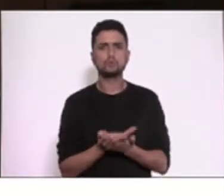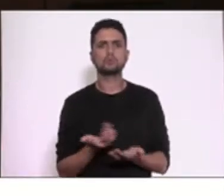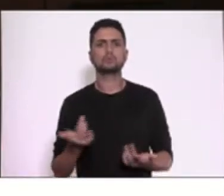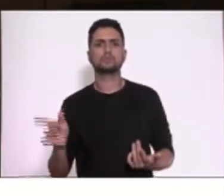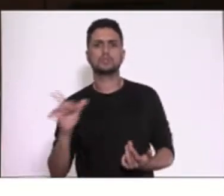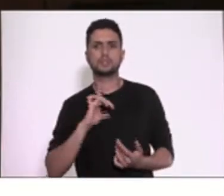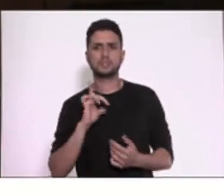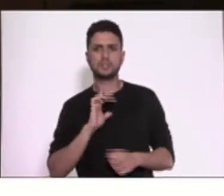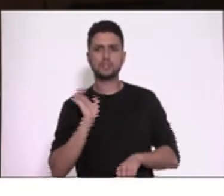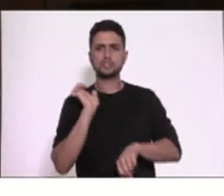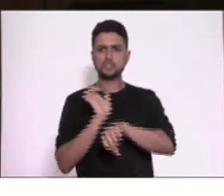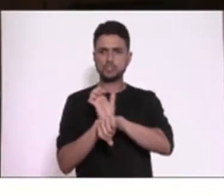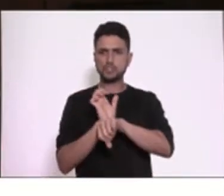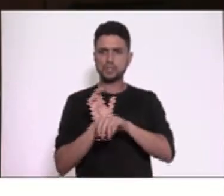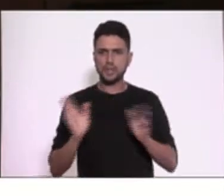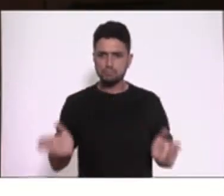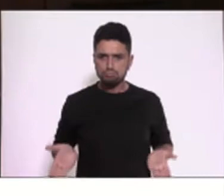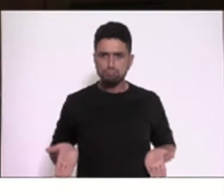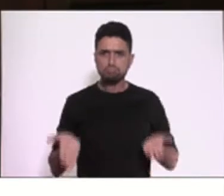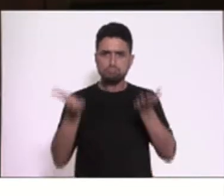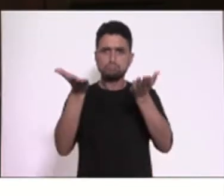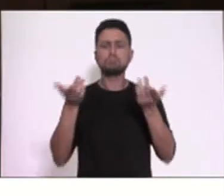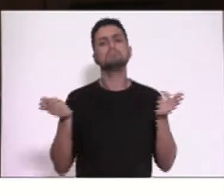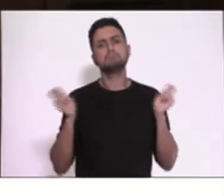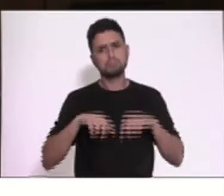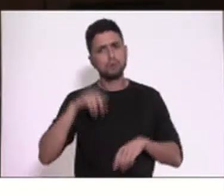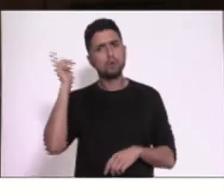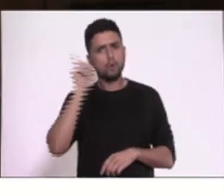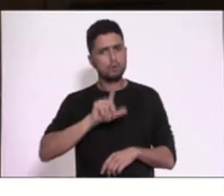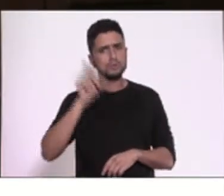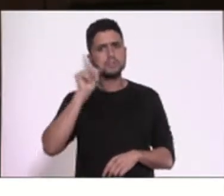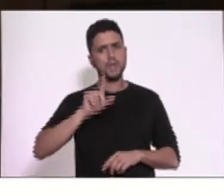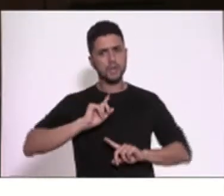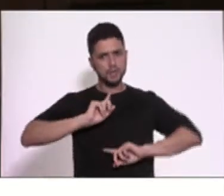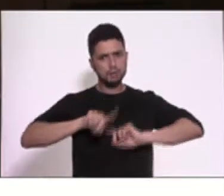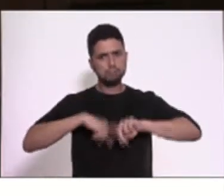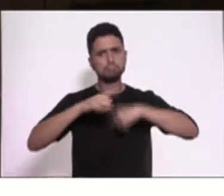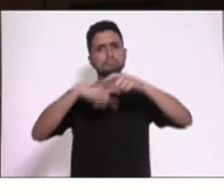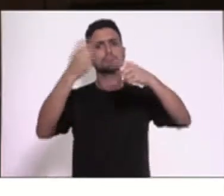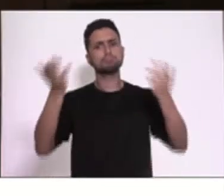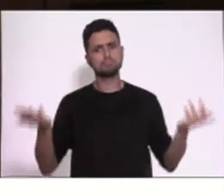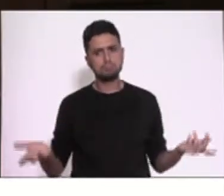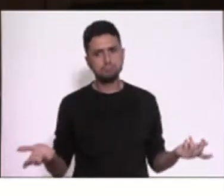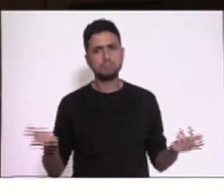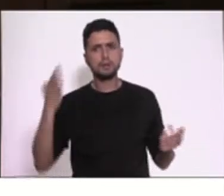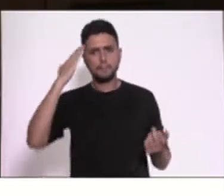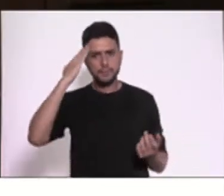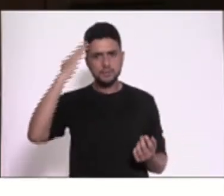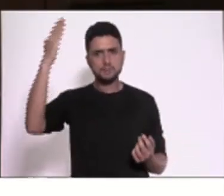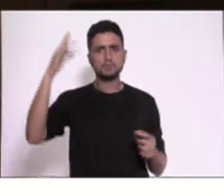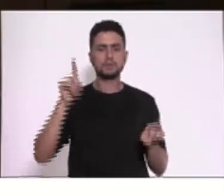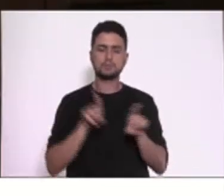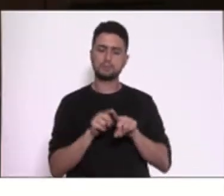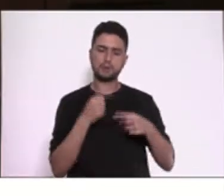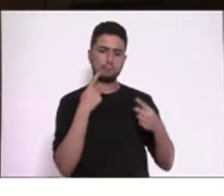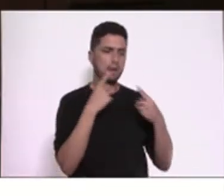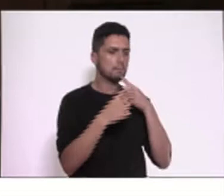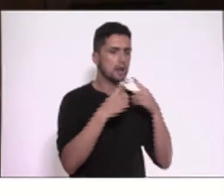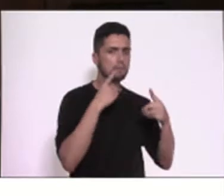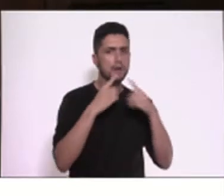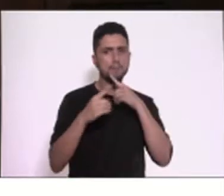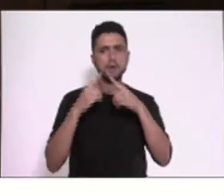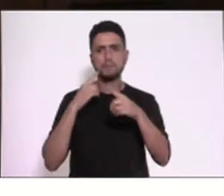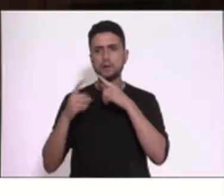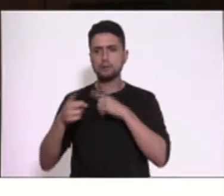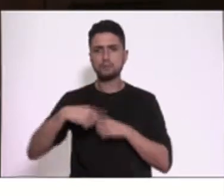tão parasita de toda a sociedade, eles vão conseguir prosperar. E, principalmente, o discurso de